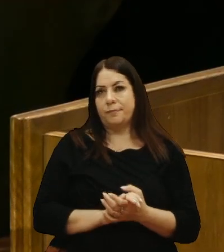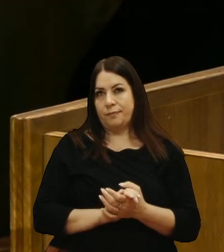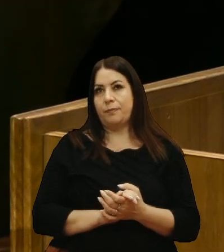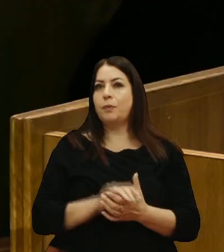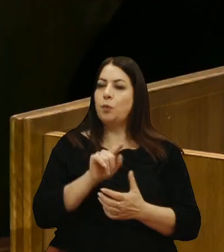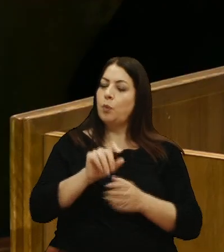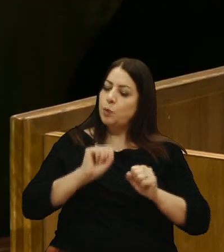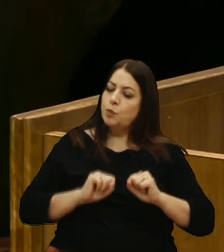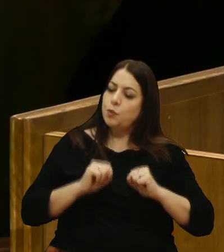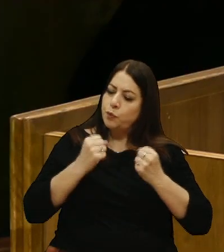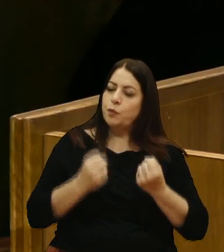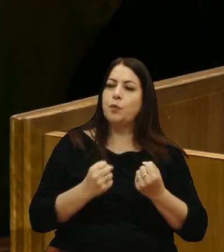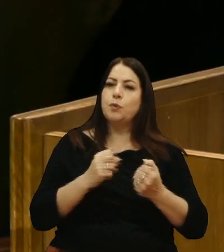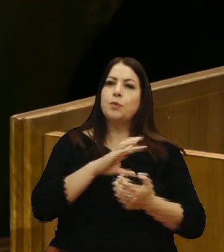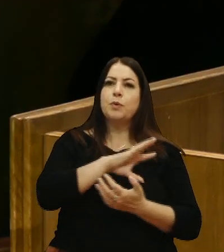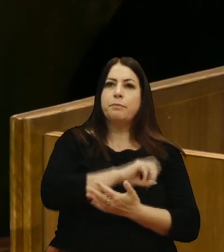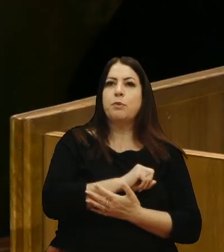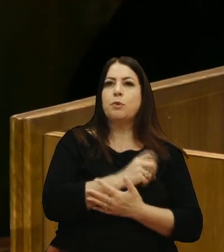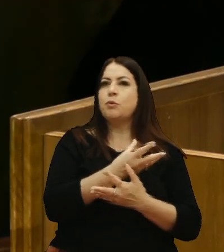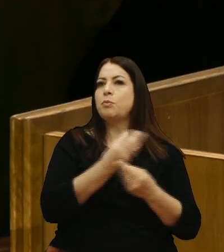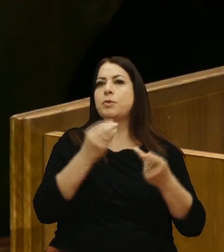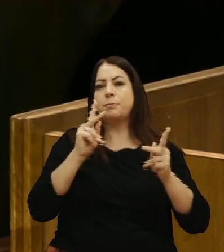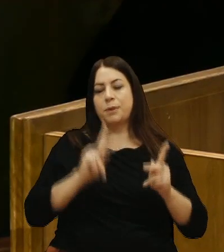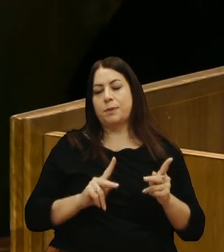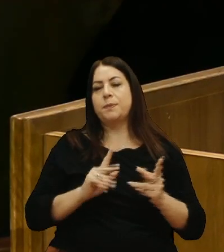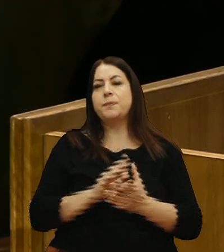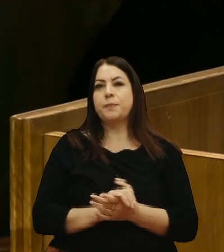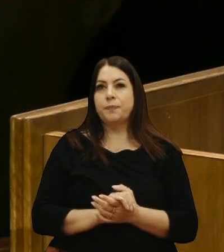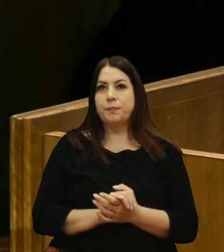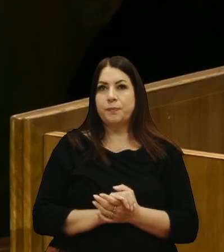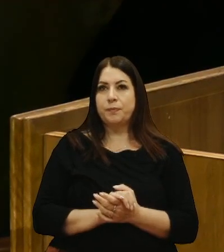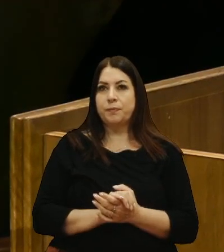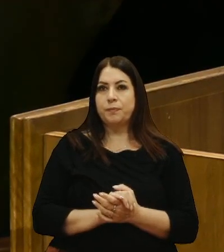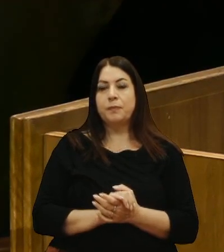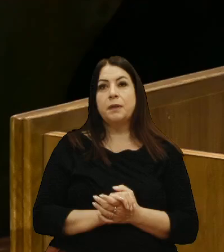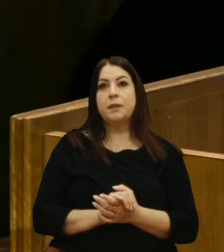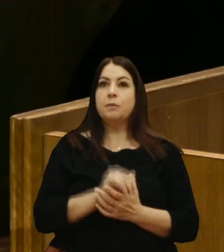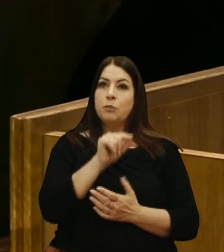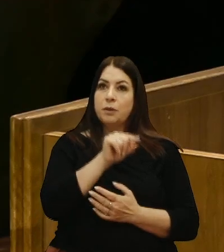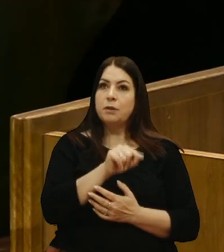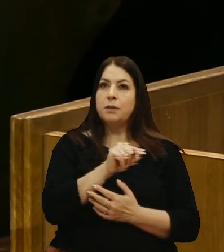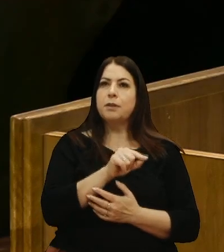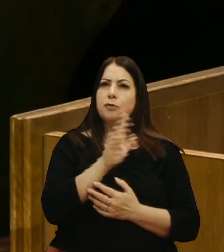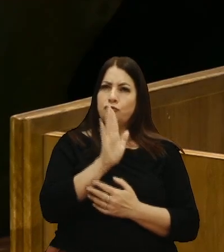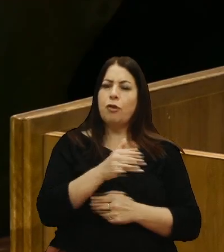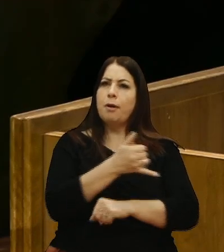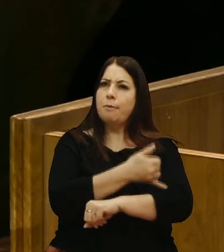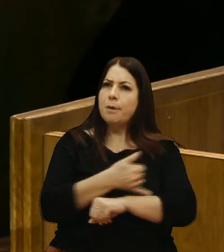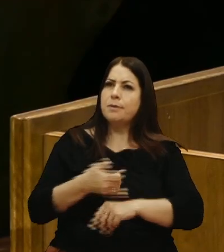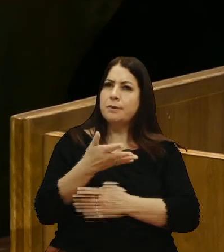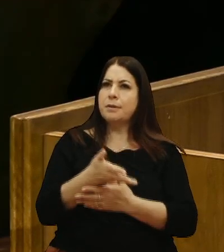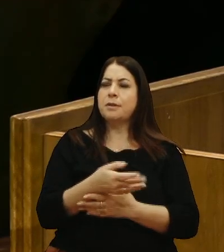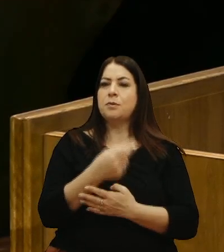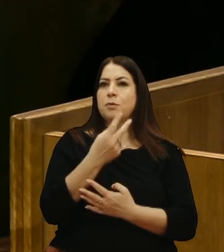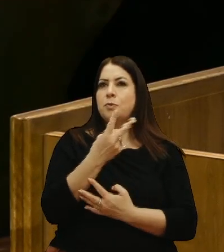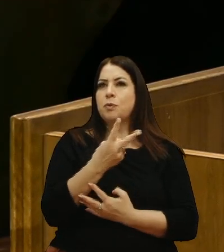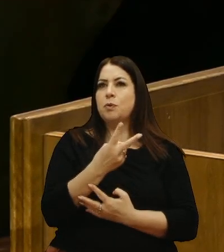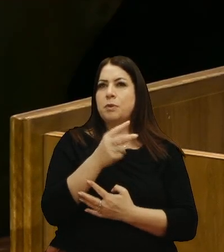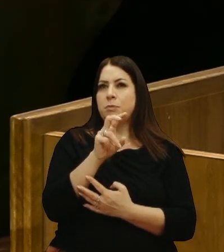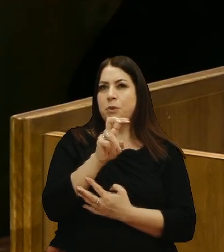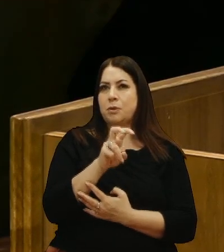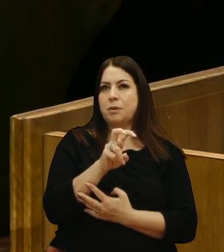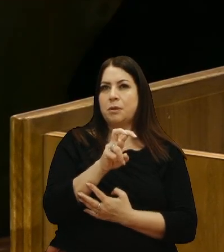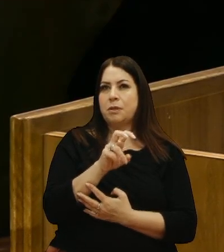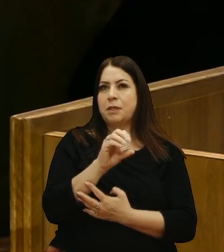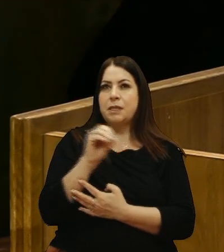com o esforço e o amor de muitas pessoas. Por aqui passaram cerca de